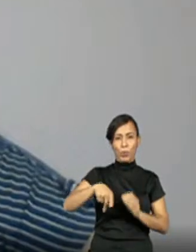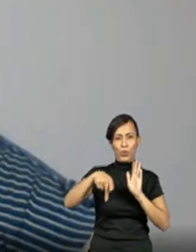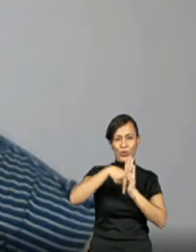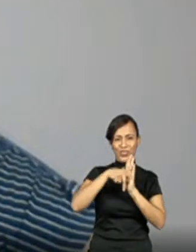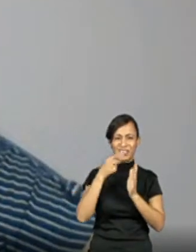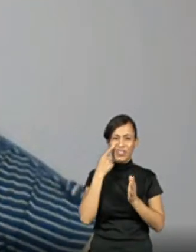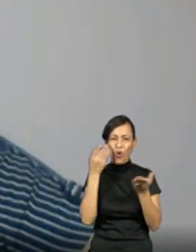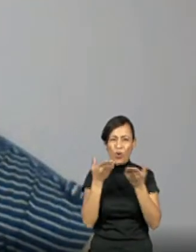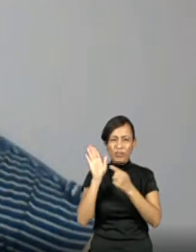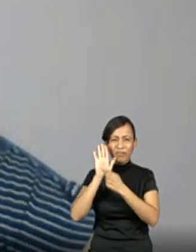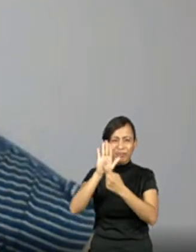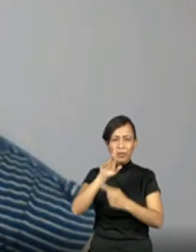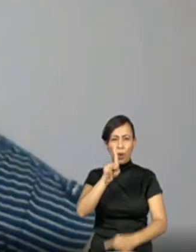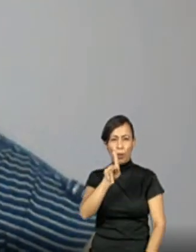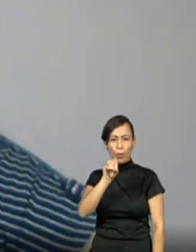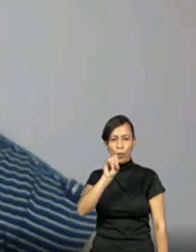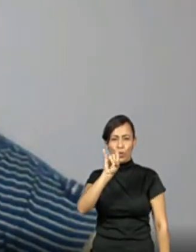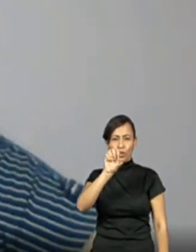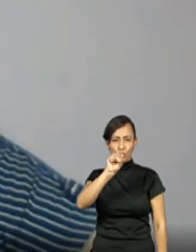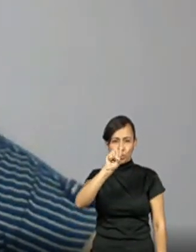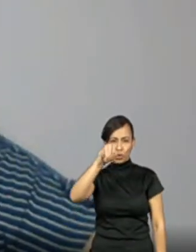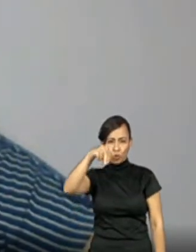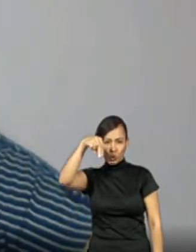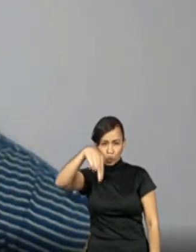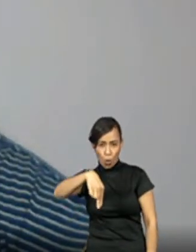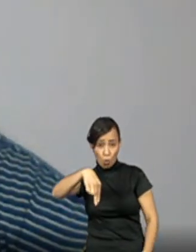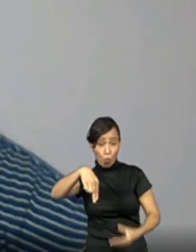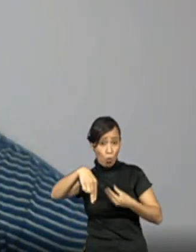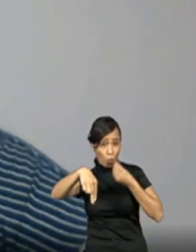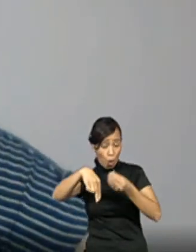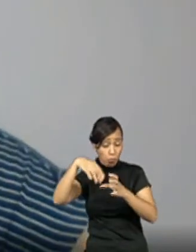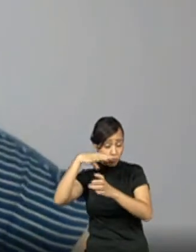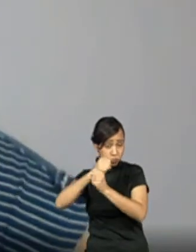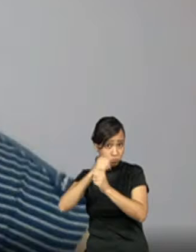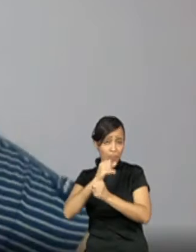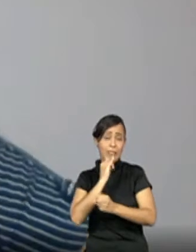eventos em determinado intervalo, né? Então, por exemplo, eu estou